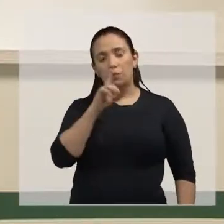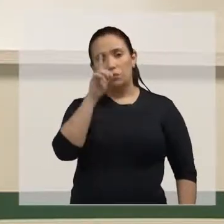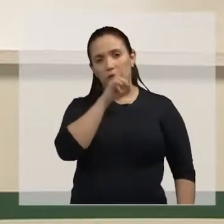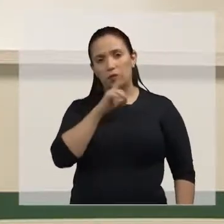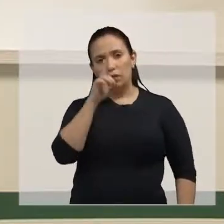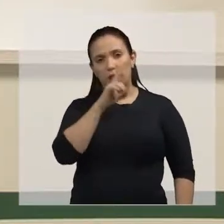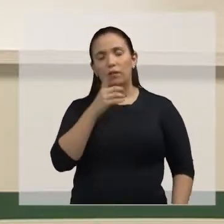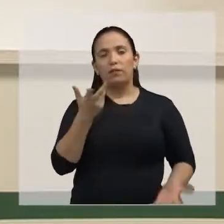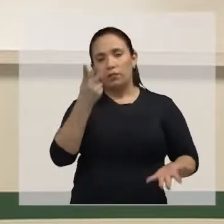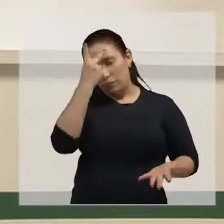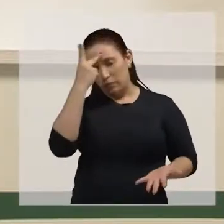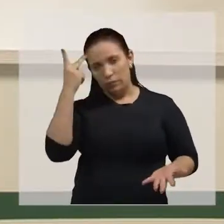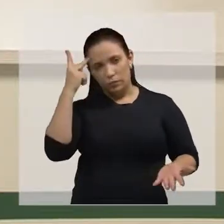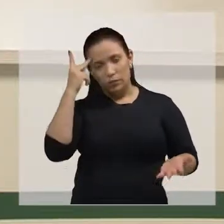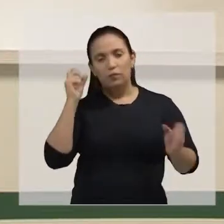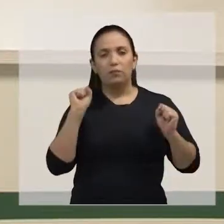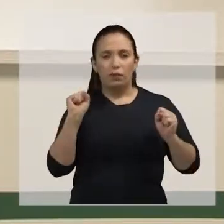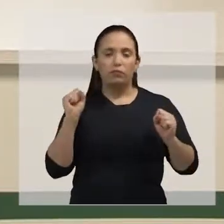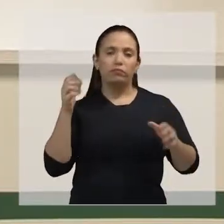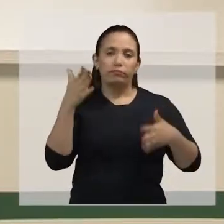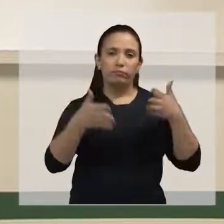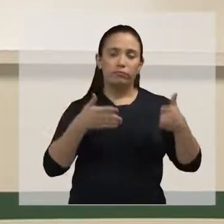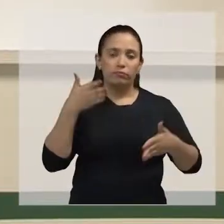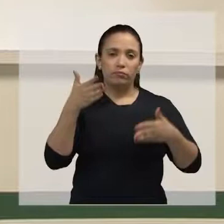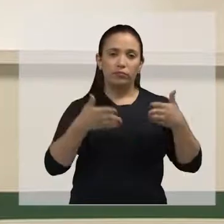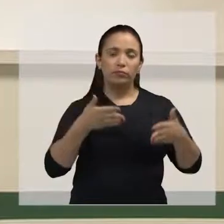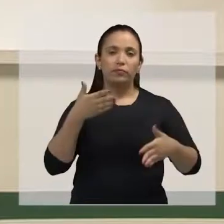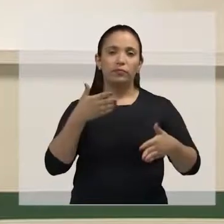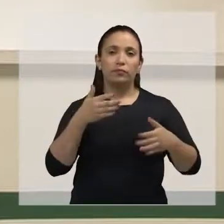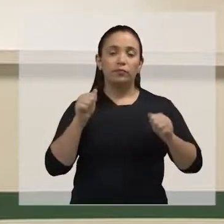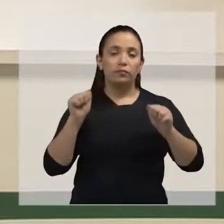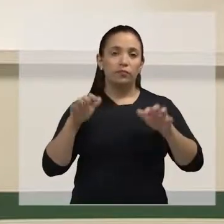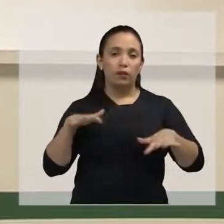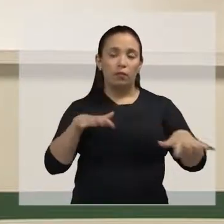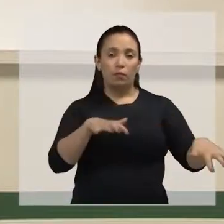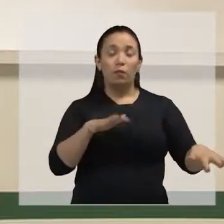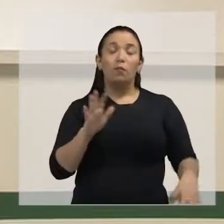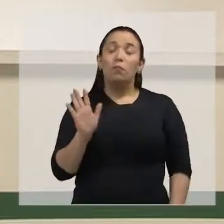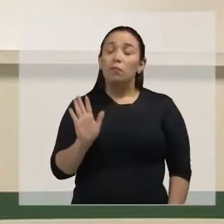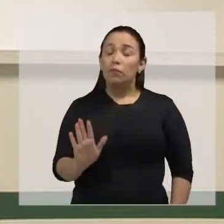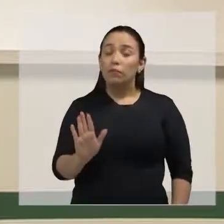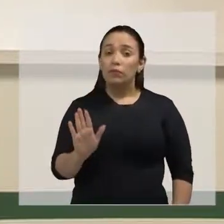Era final de domingo, era feriado, né? Quase sempre planejado no calendário. Agora,